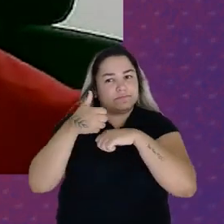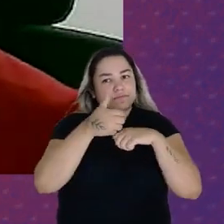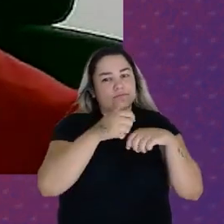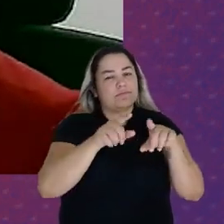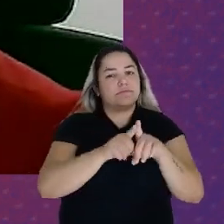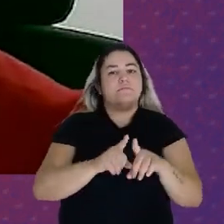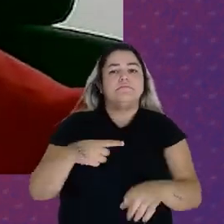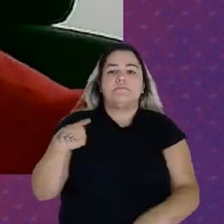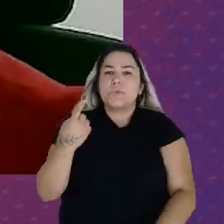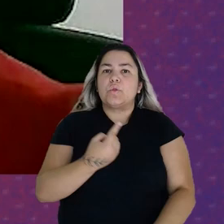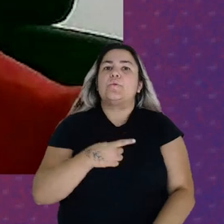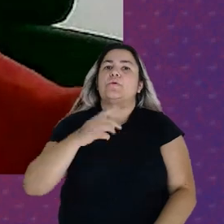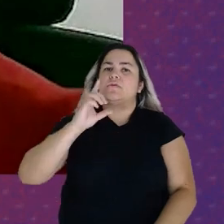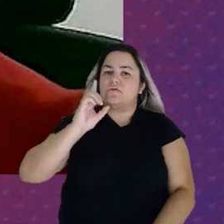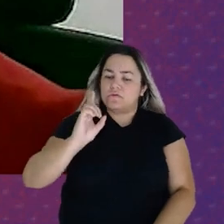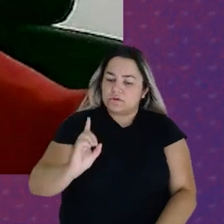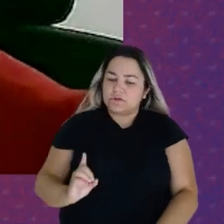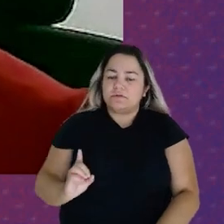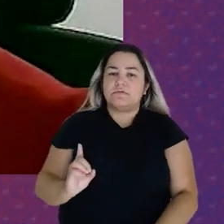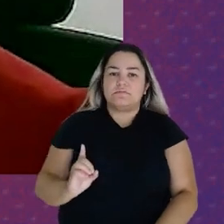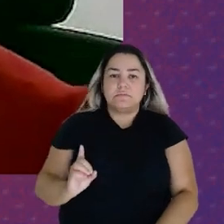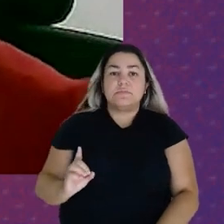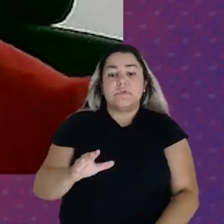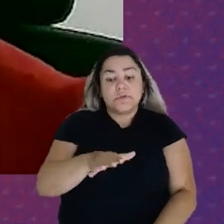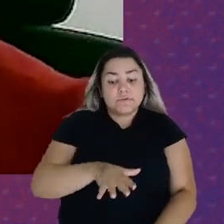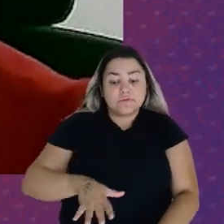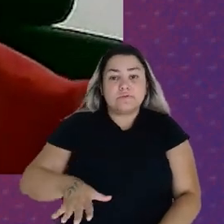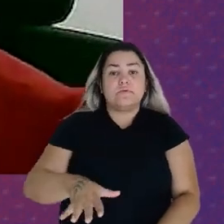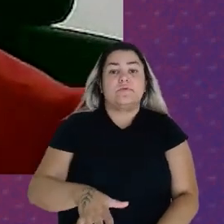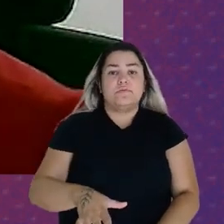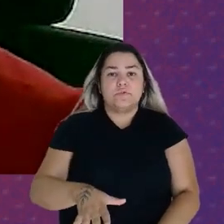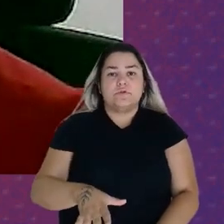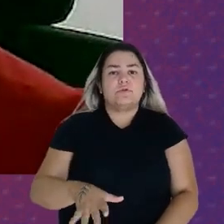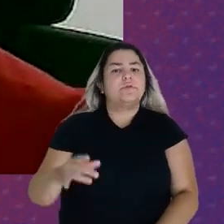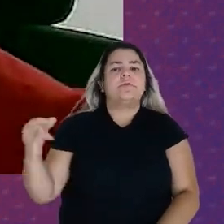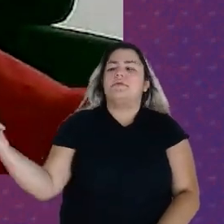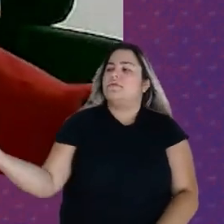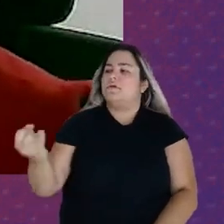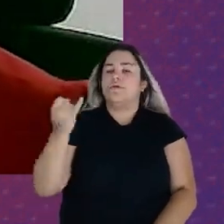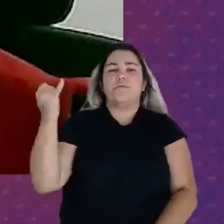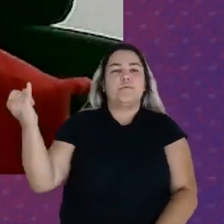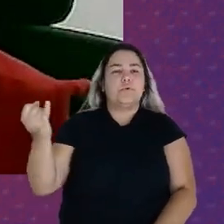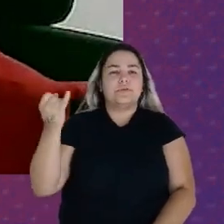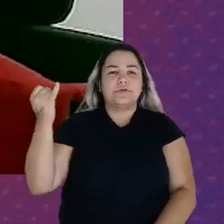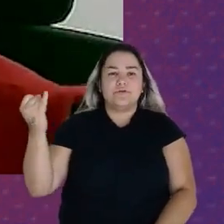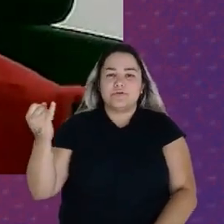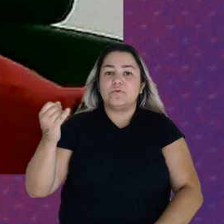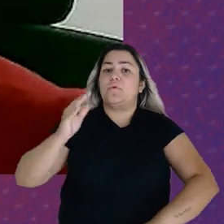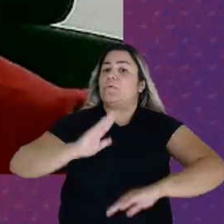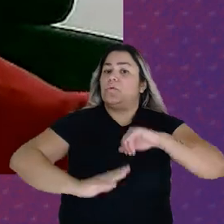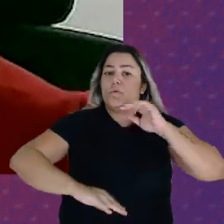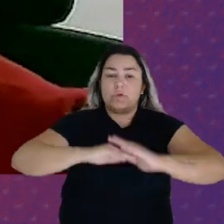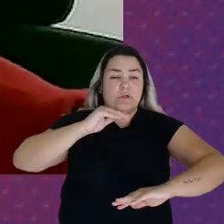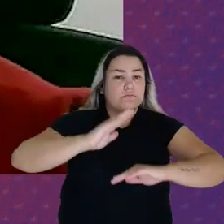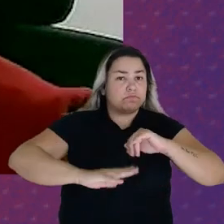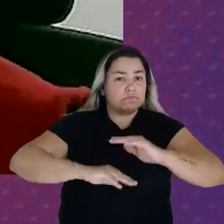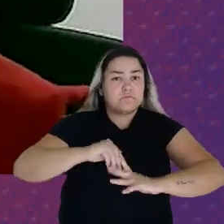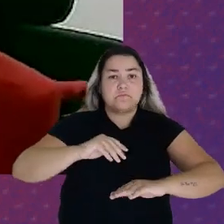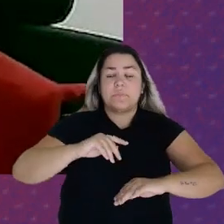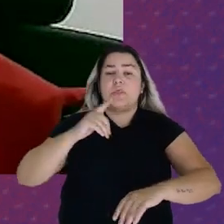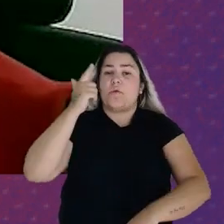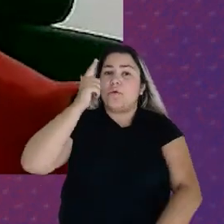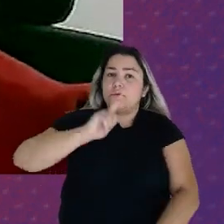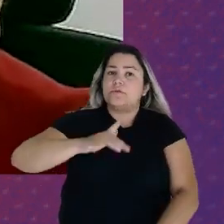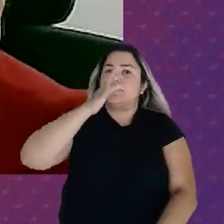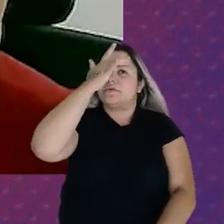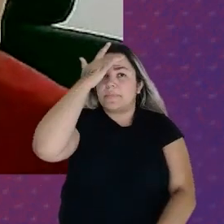direito, porque nós somos tão importantes quanto qualquer outra pessoa na política.